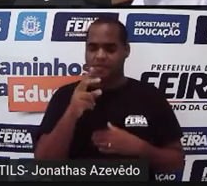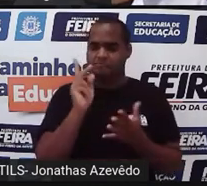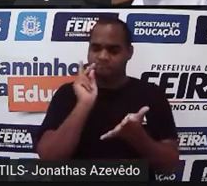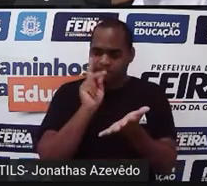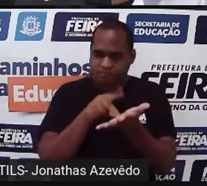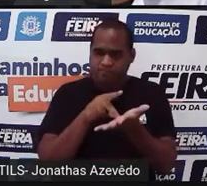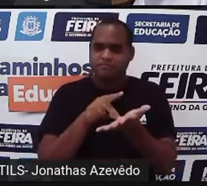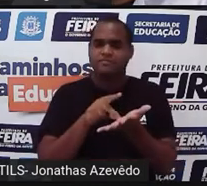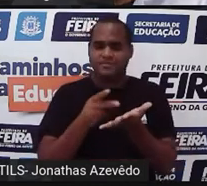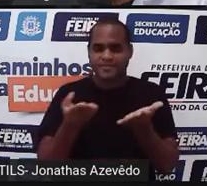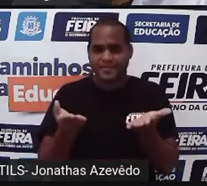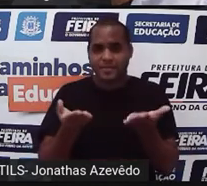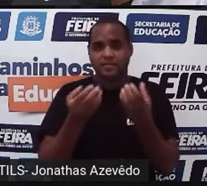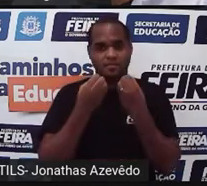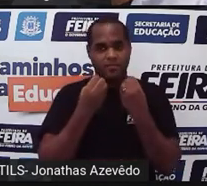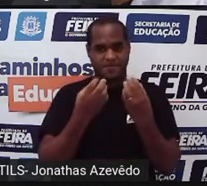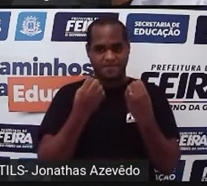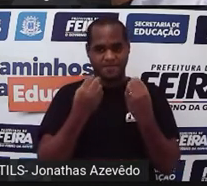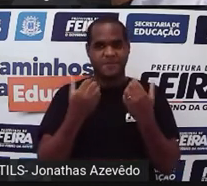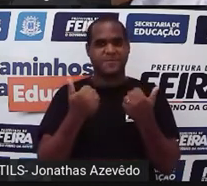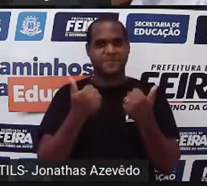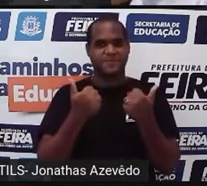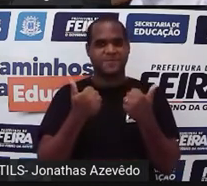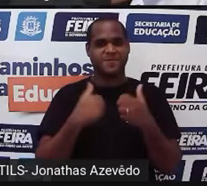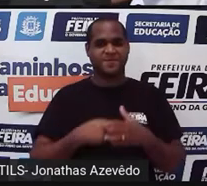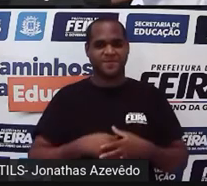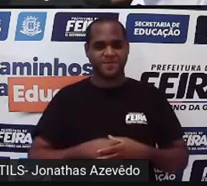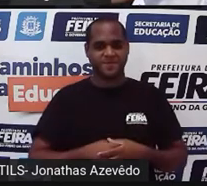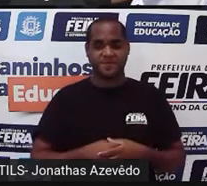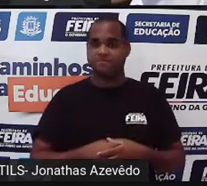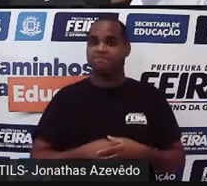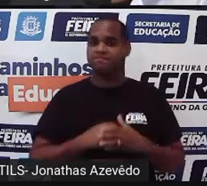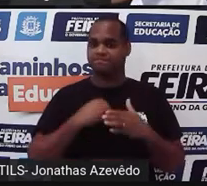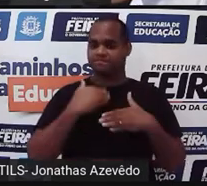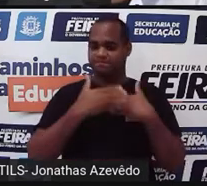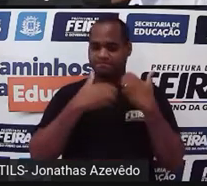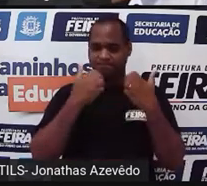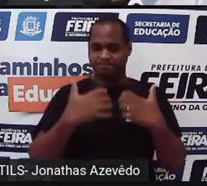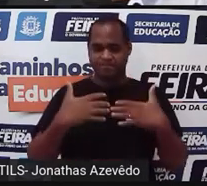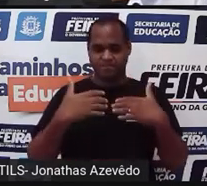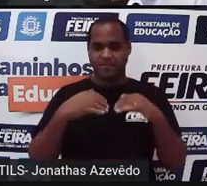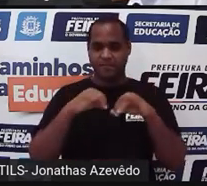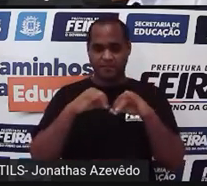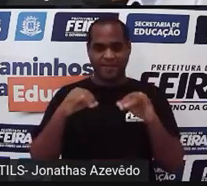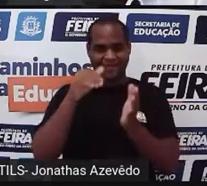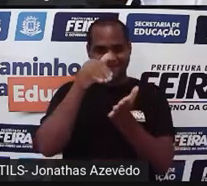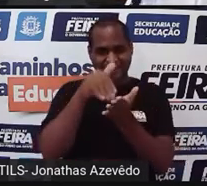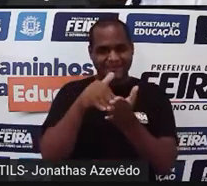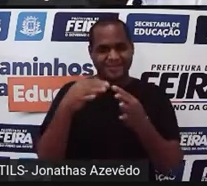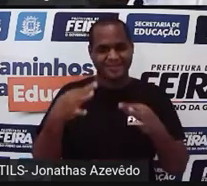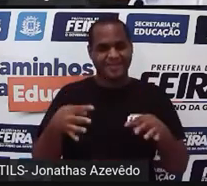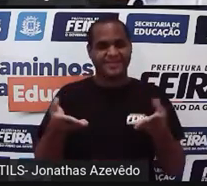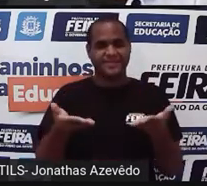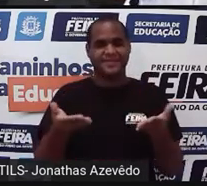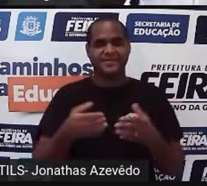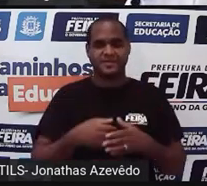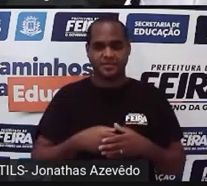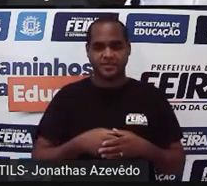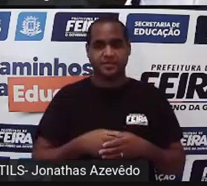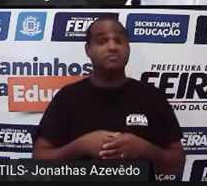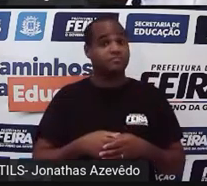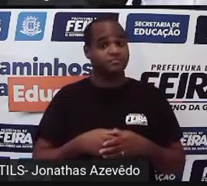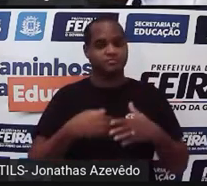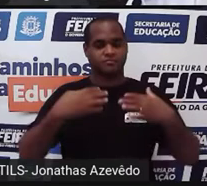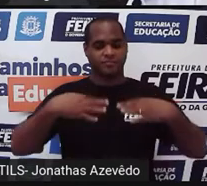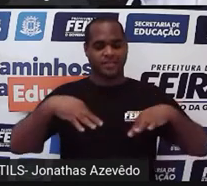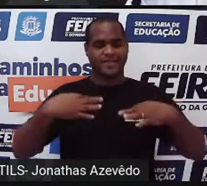verdade? Bom, então deixa eu fazer um último teste agora, tá bom? Nesse teste, você